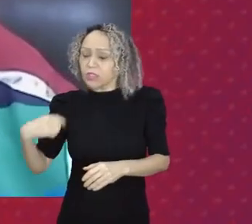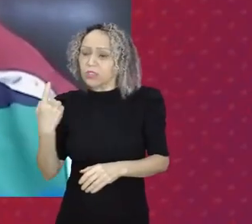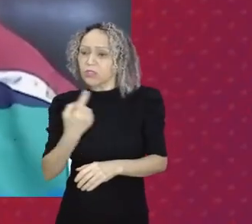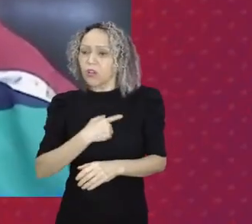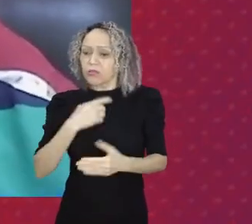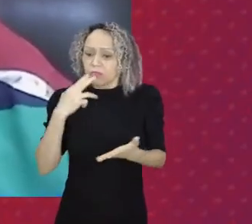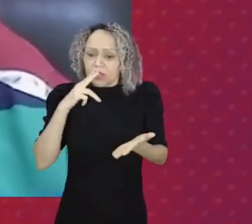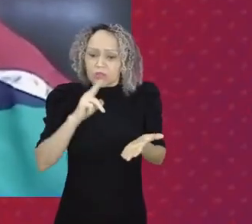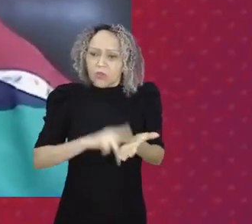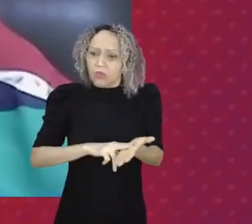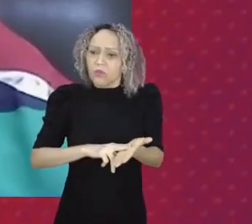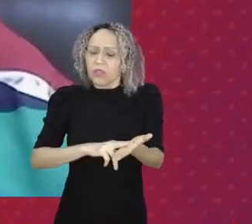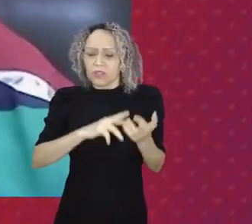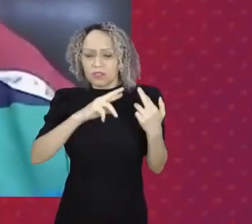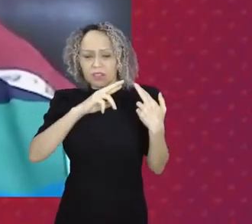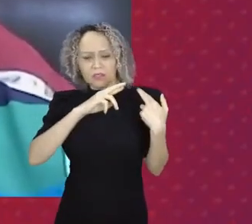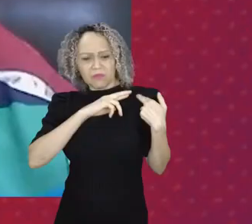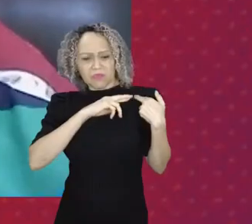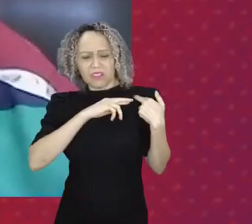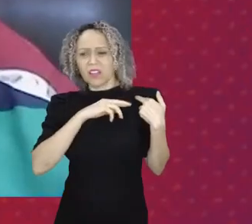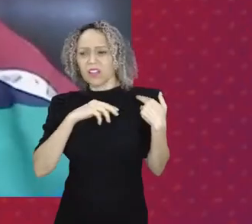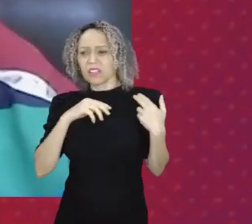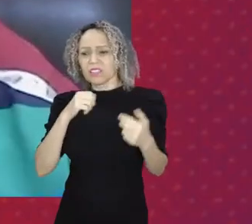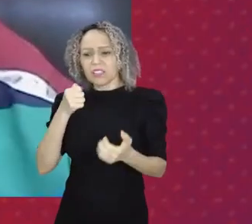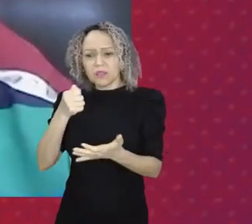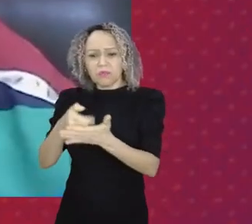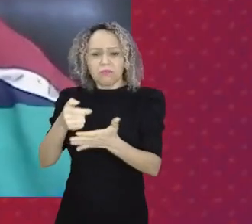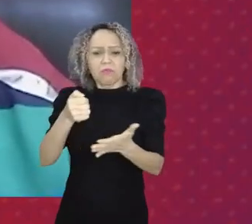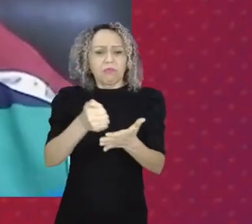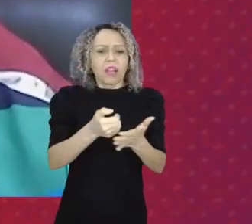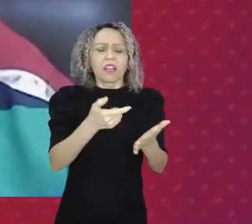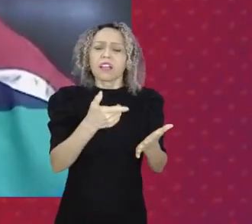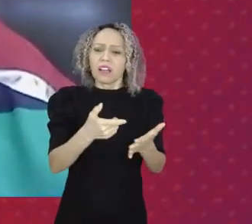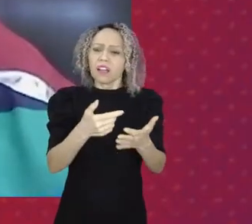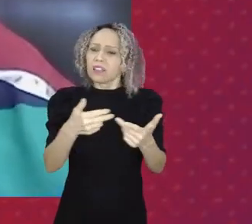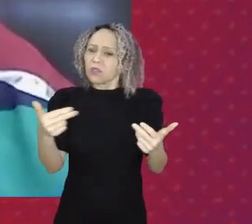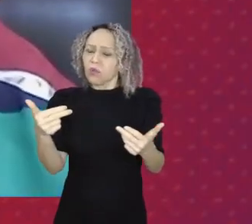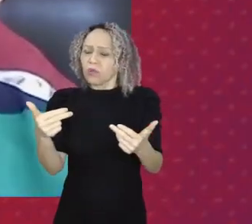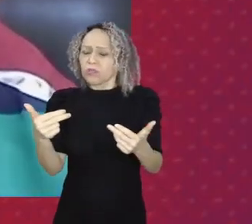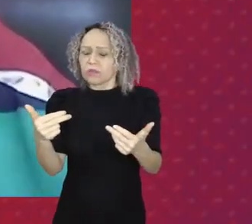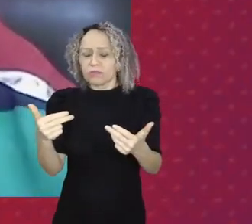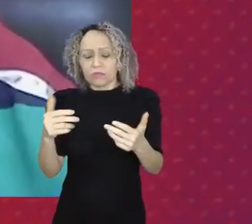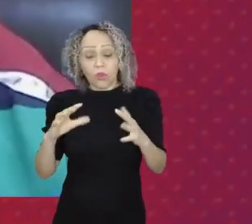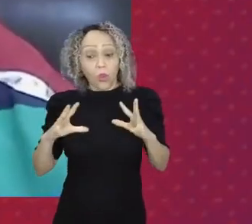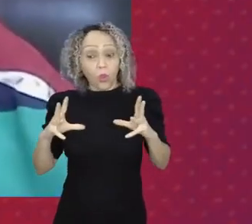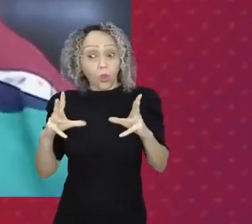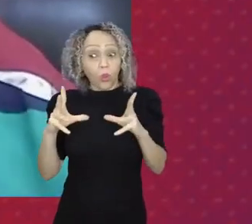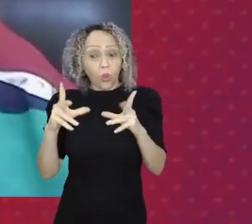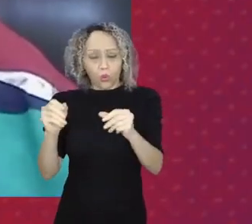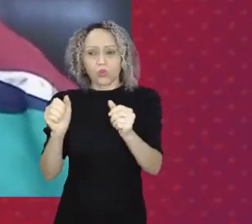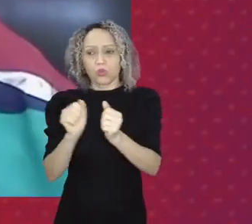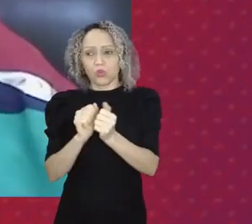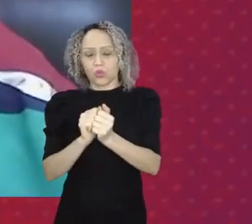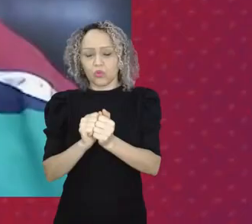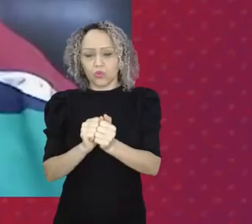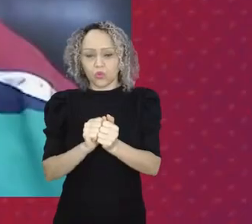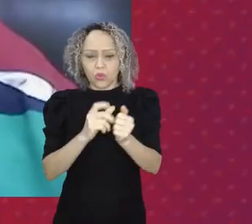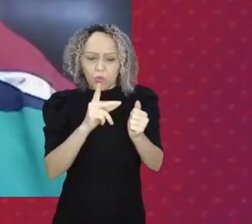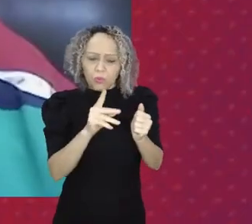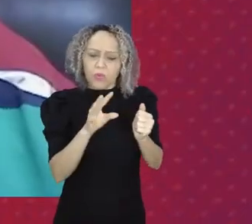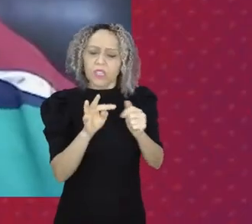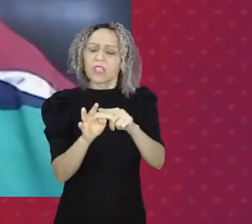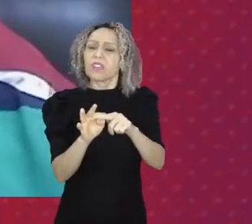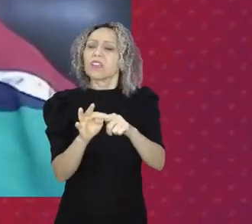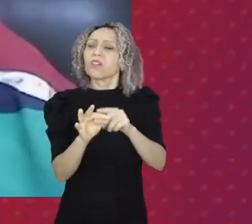a responsabilidade financeira da organização e fazia acontecer, todos. Então, foi um partido